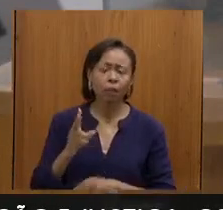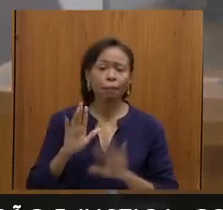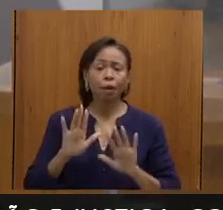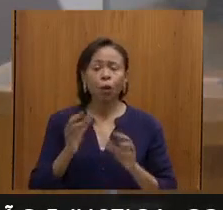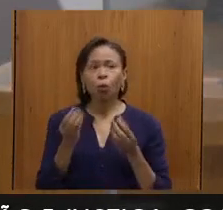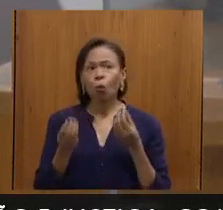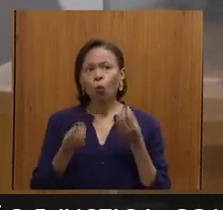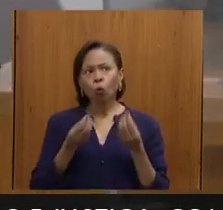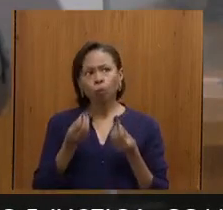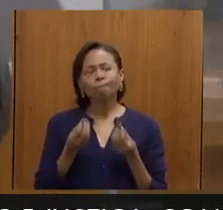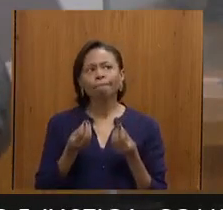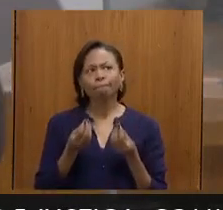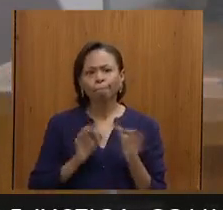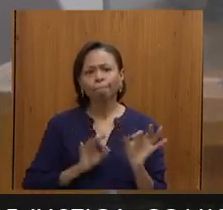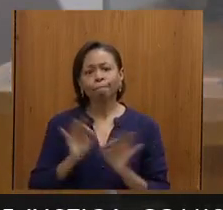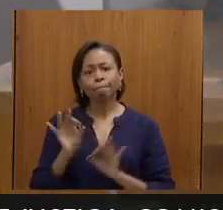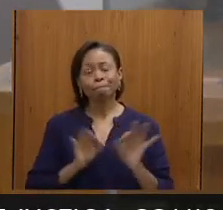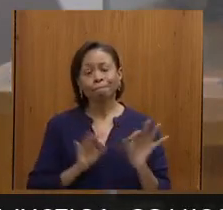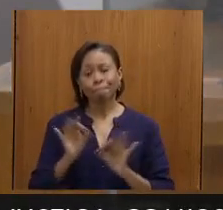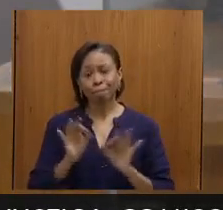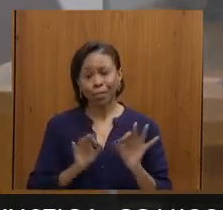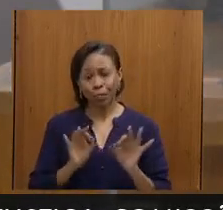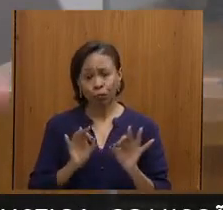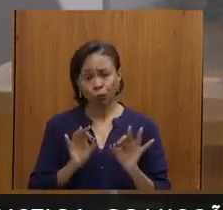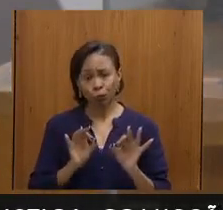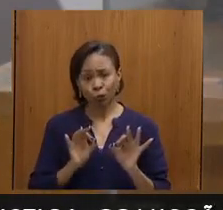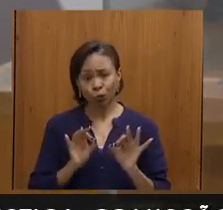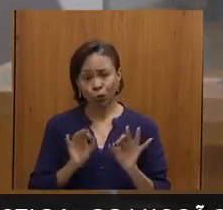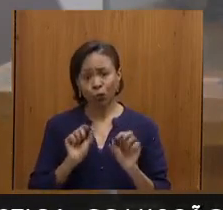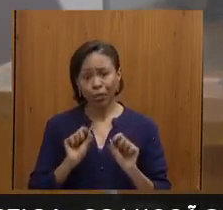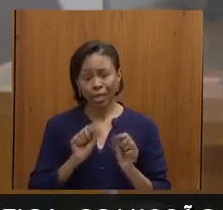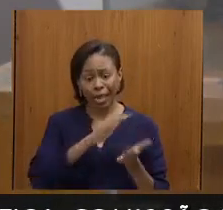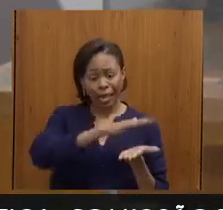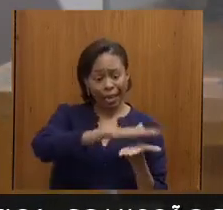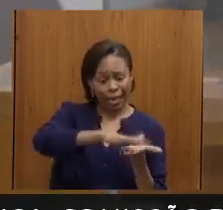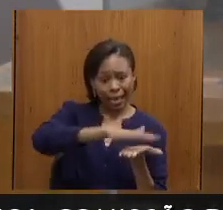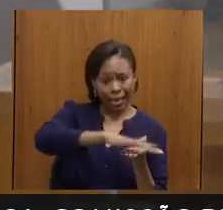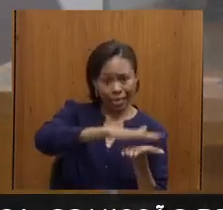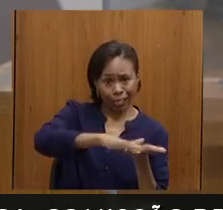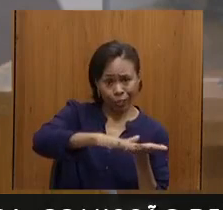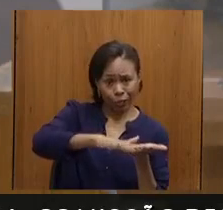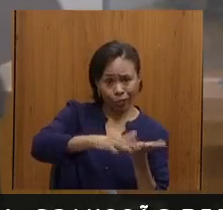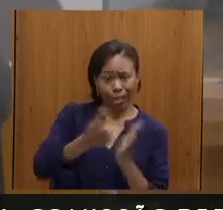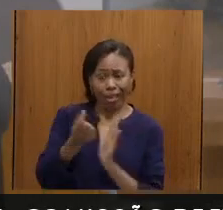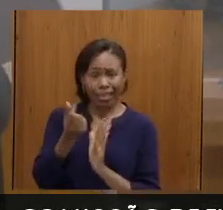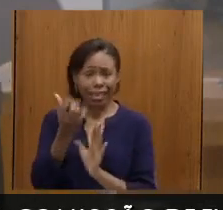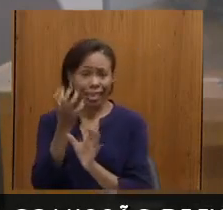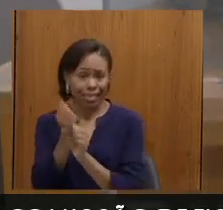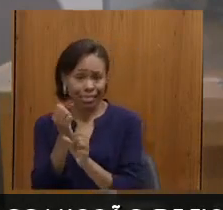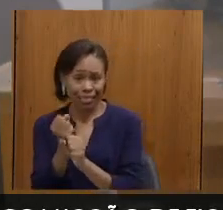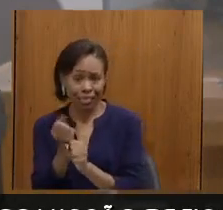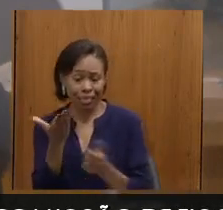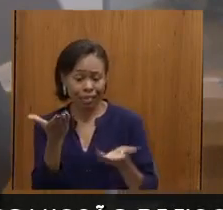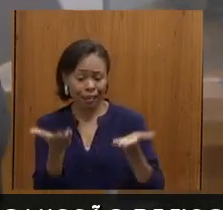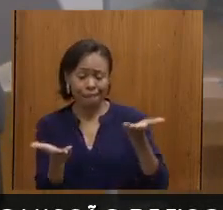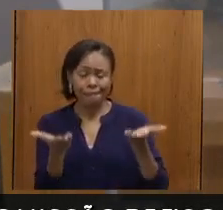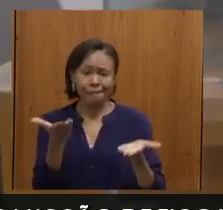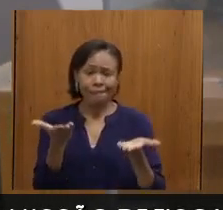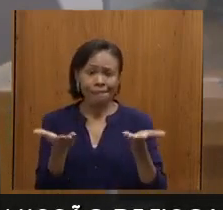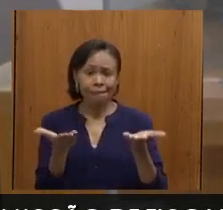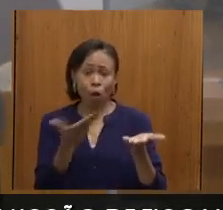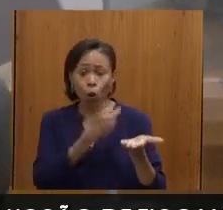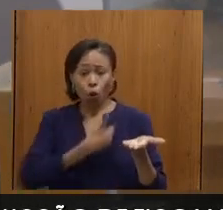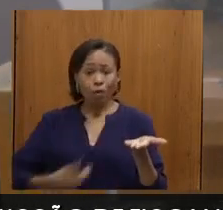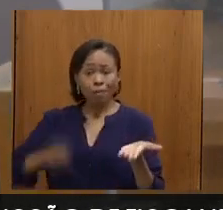constrói um plano em que os gastos e as receitas se equilibram de modo que o Estado consiga pagar, no